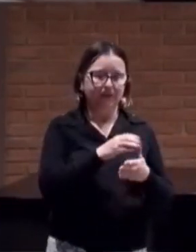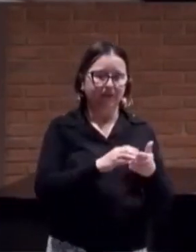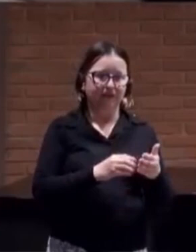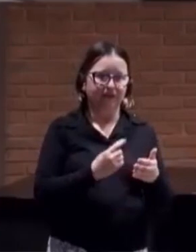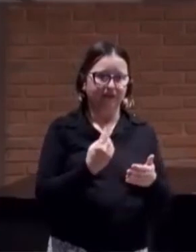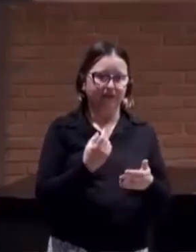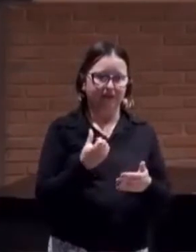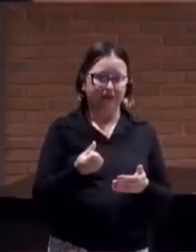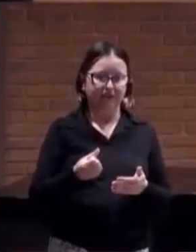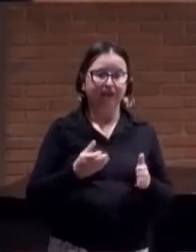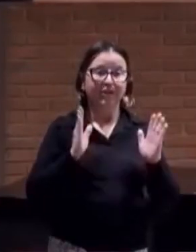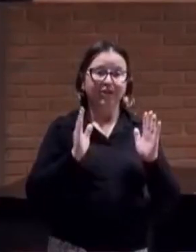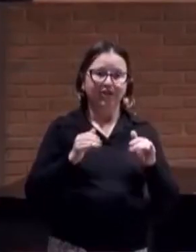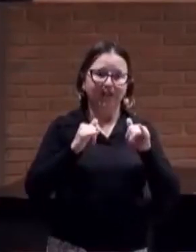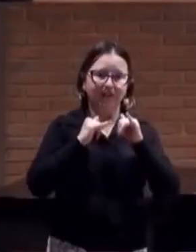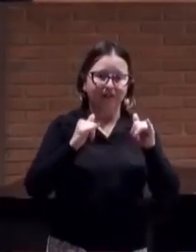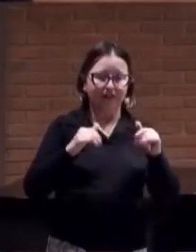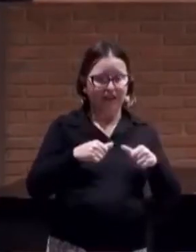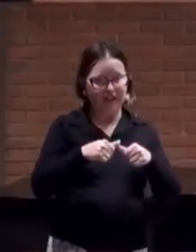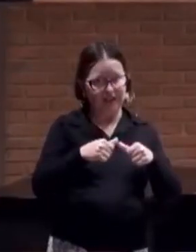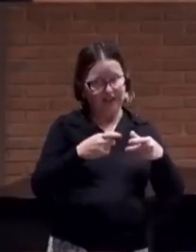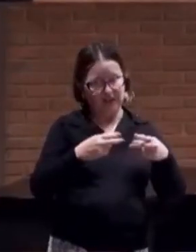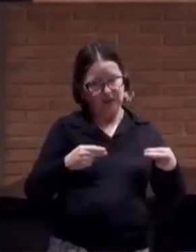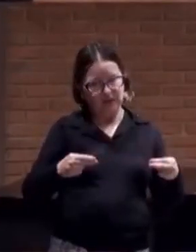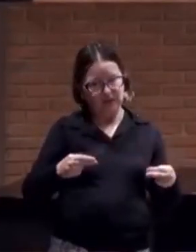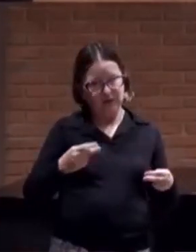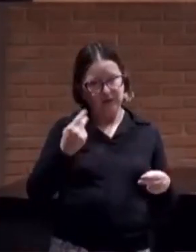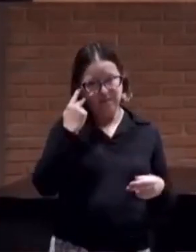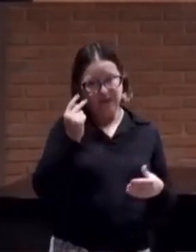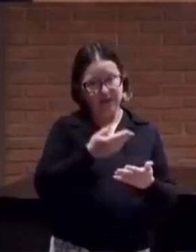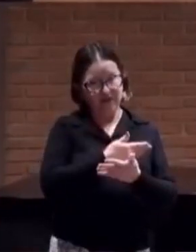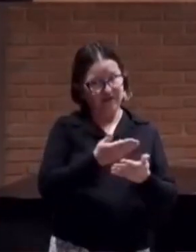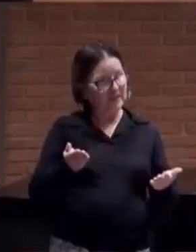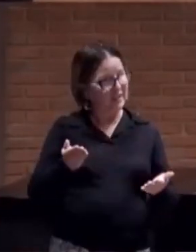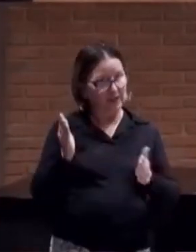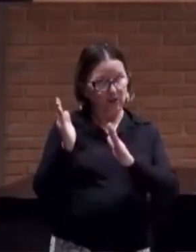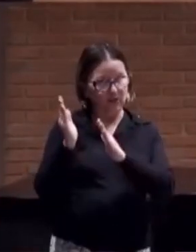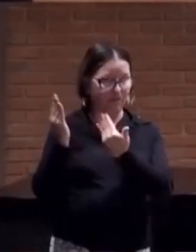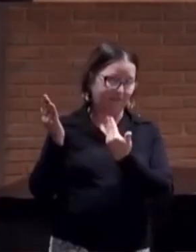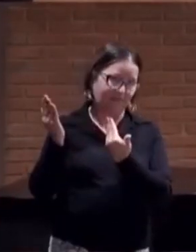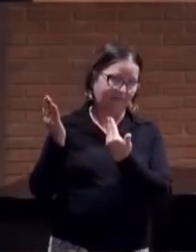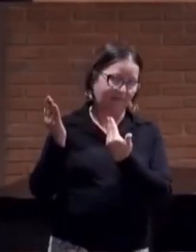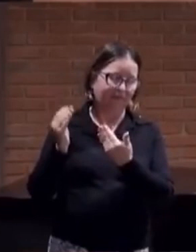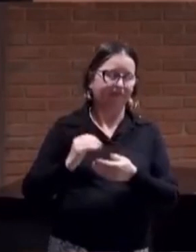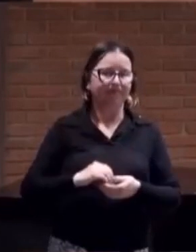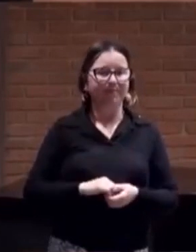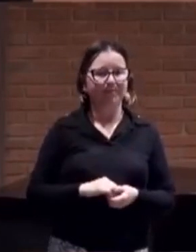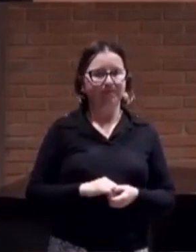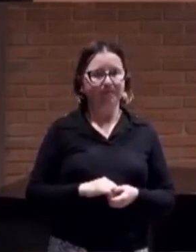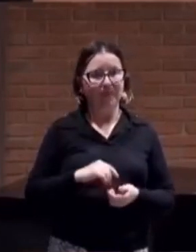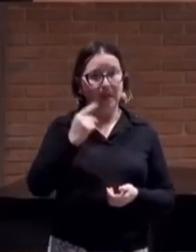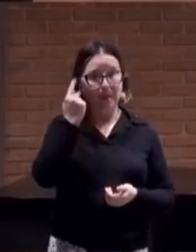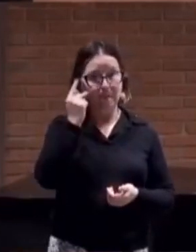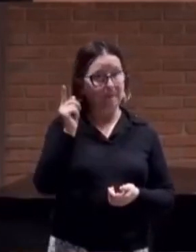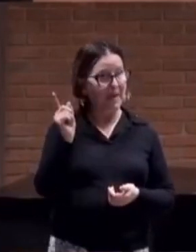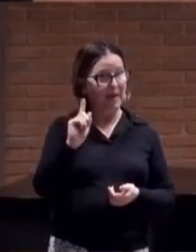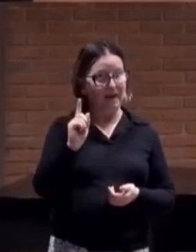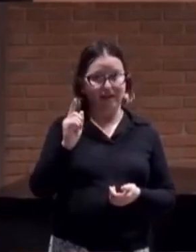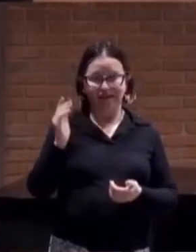Tenho-vos dito estas coisas para que não vos escandalizeis. Para que não